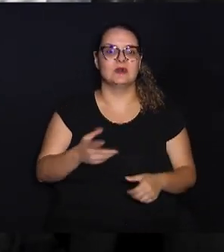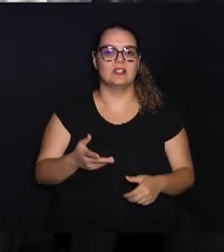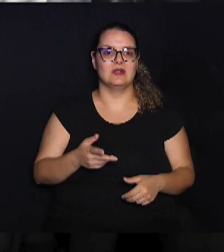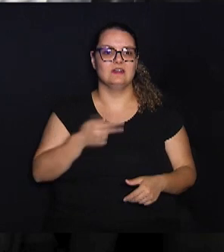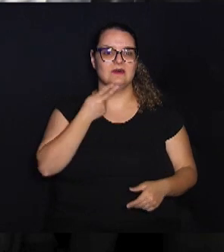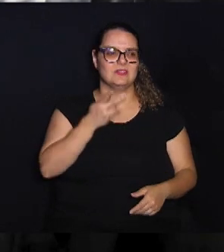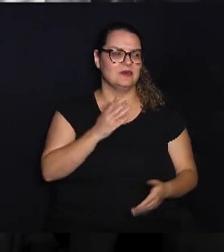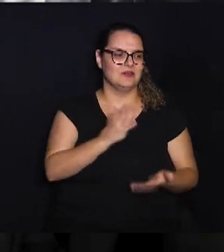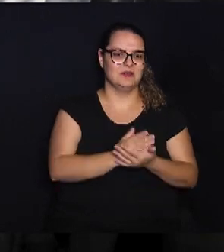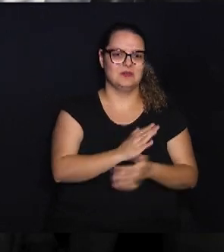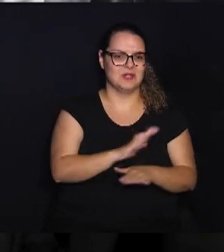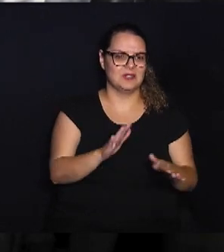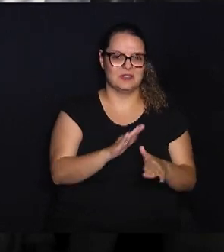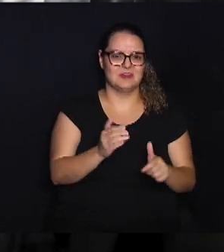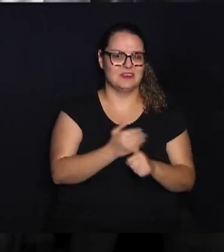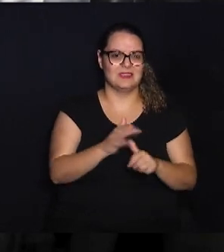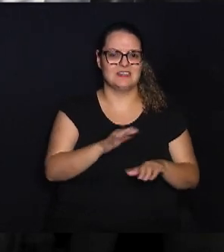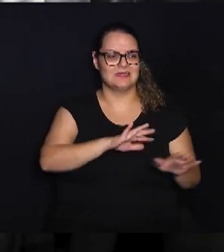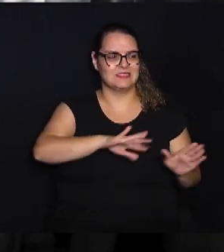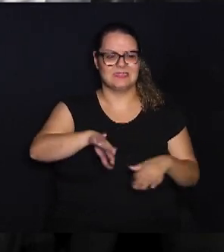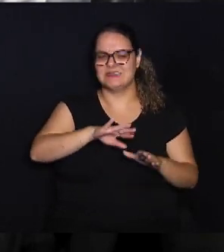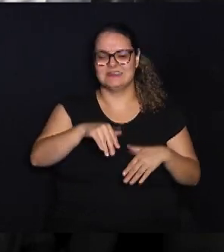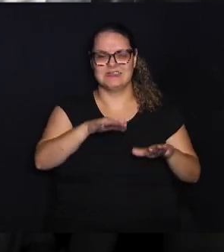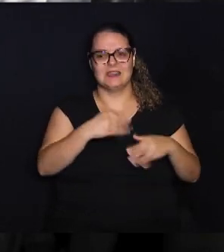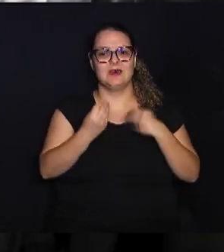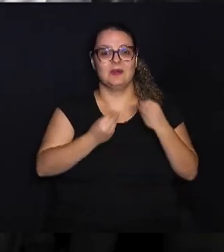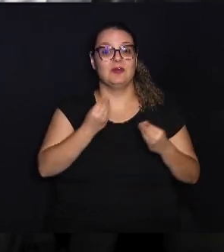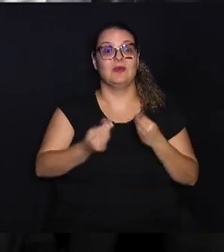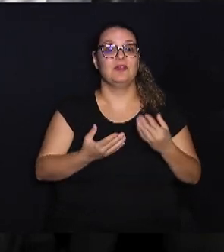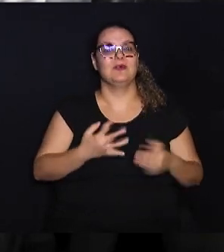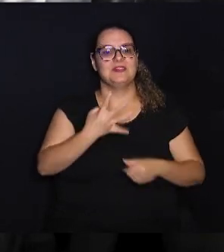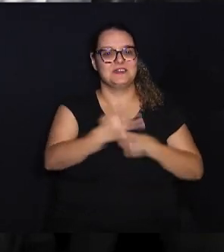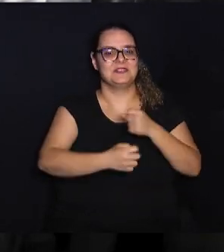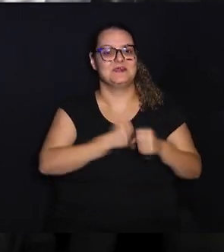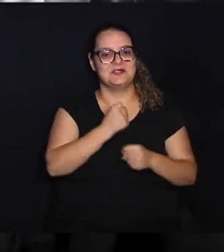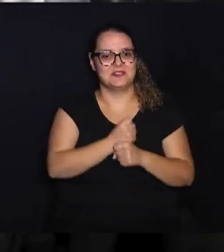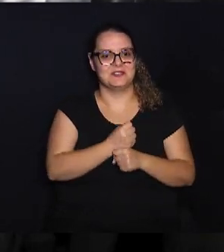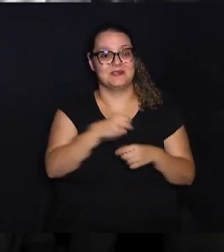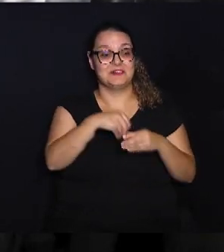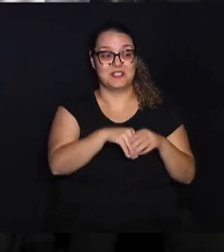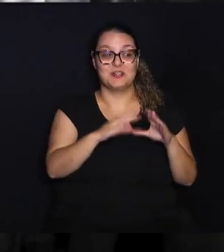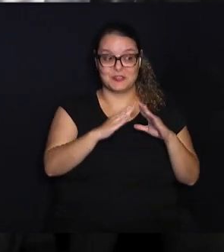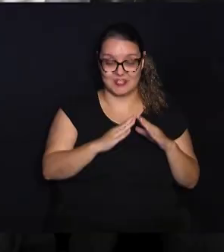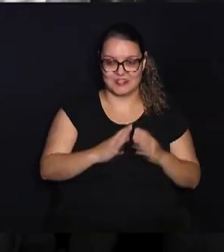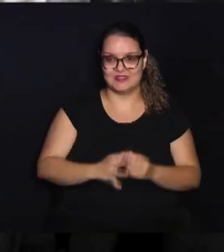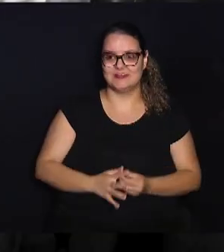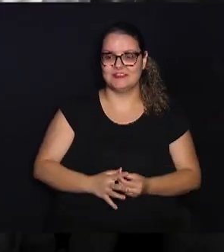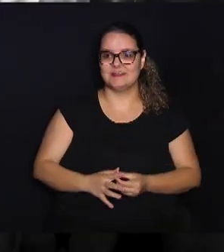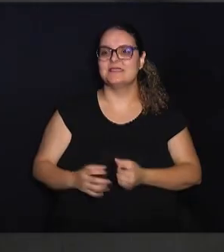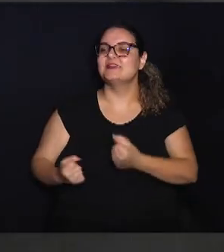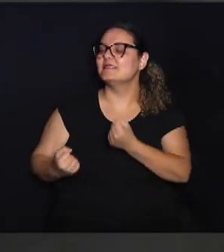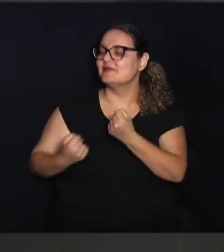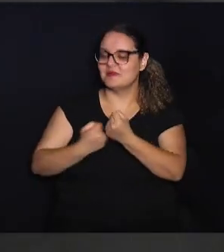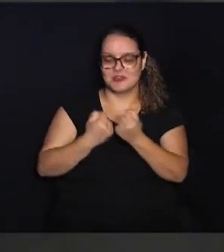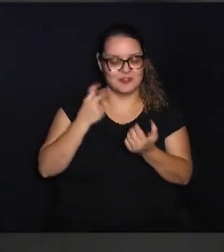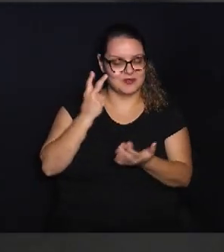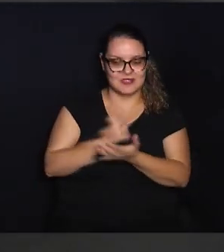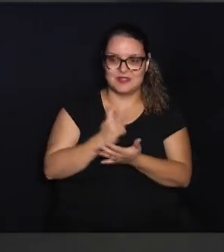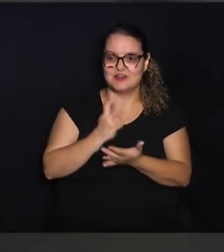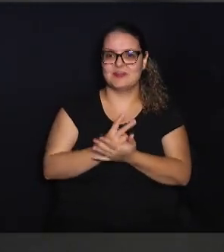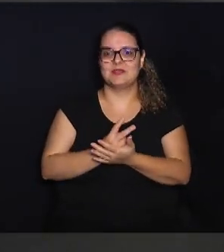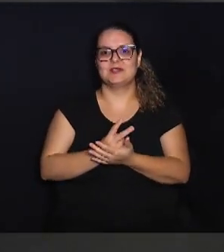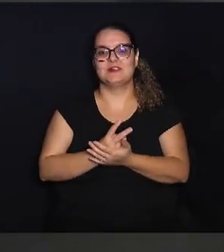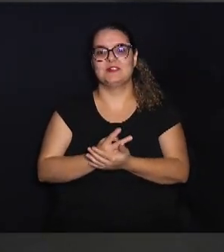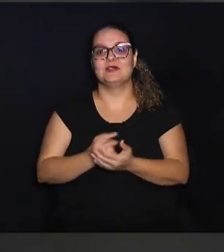parar, acabou este mandato, sai disso daí? Como é que foi estes 4 anos dentro de casa? Apoiou sempre, inclusive